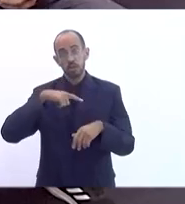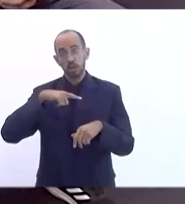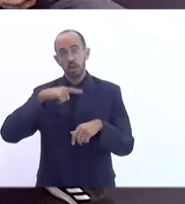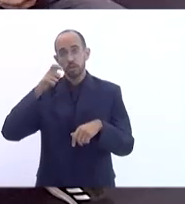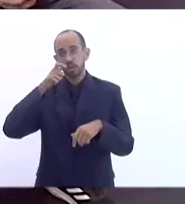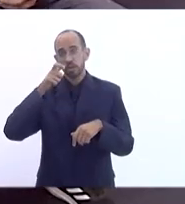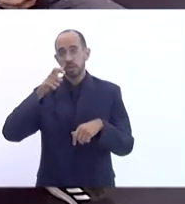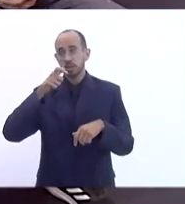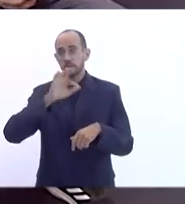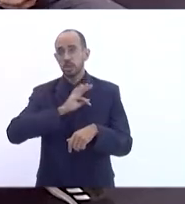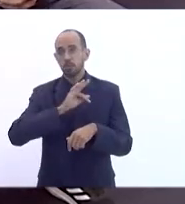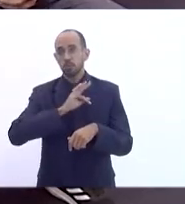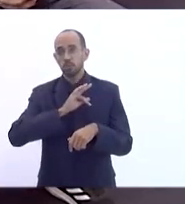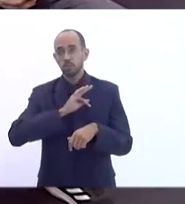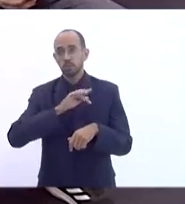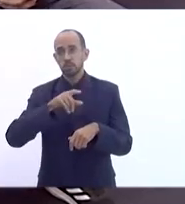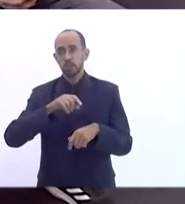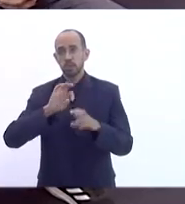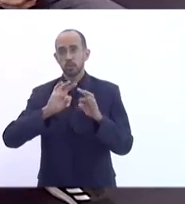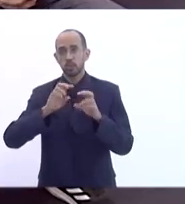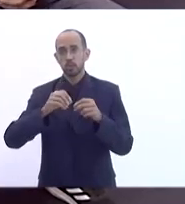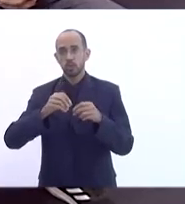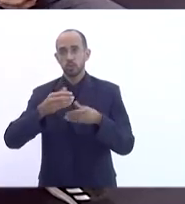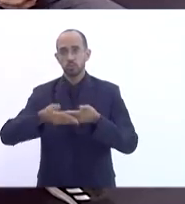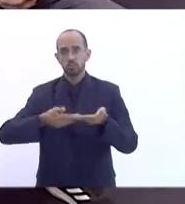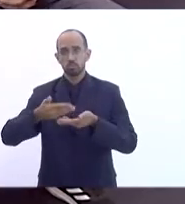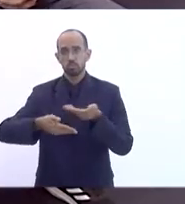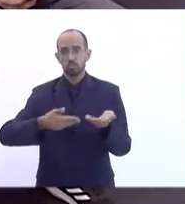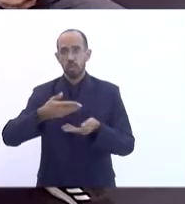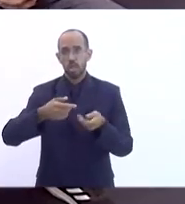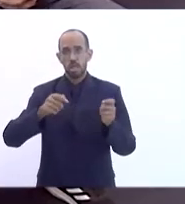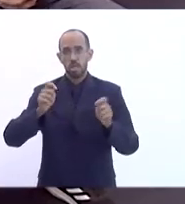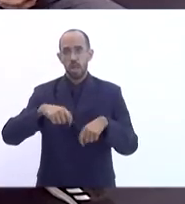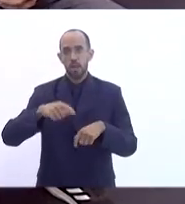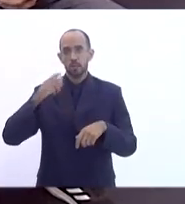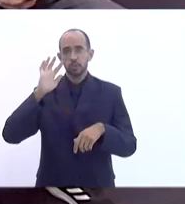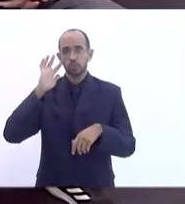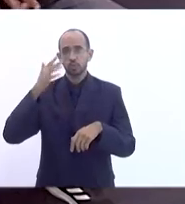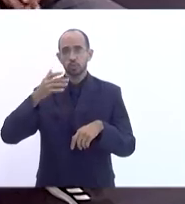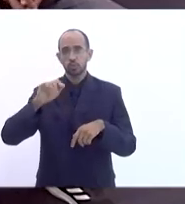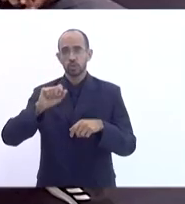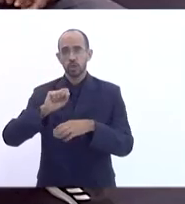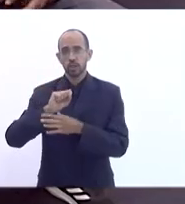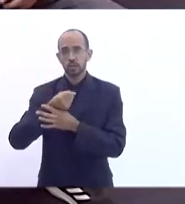e a união de todas as E aí e